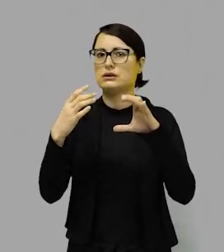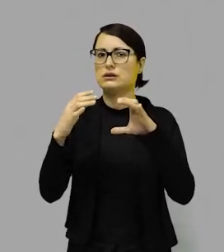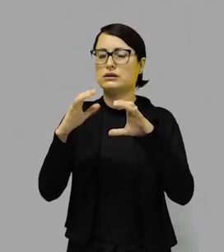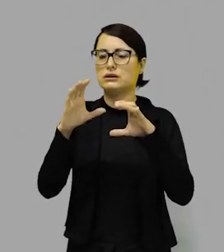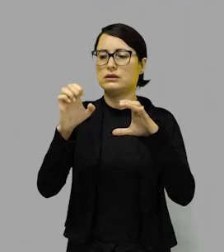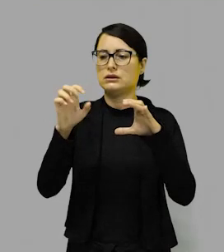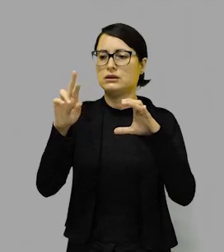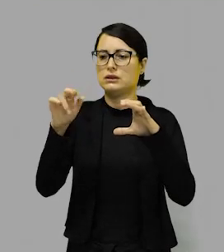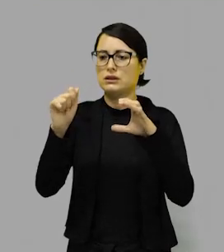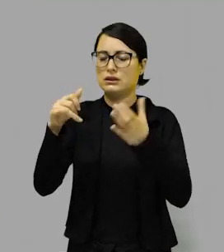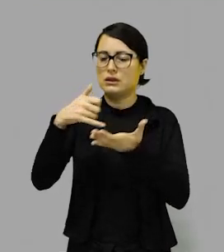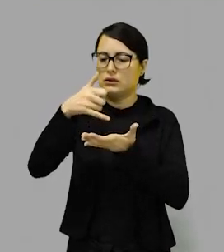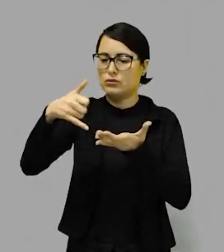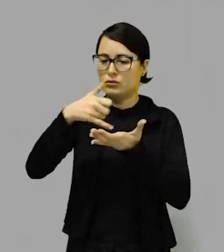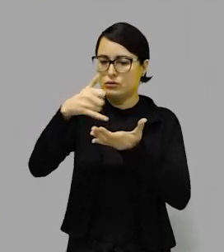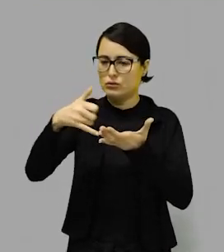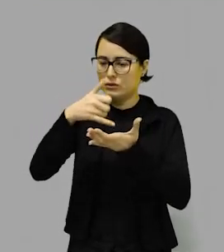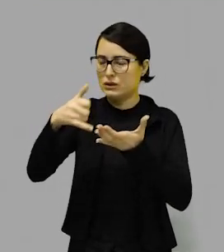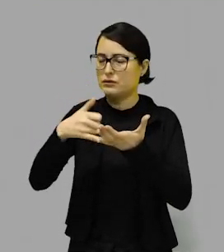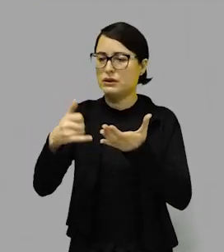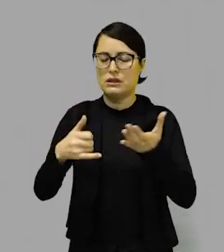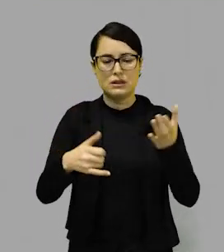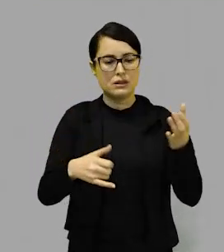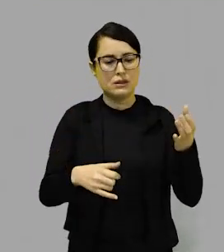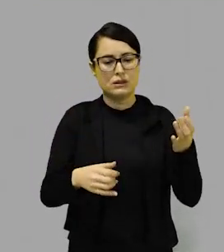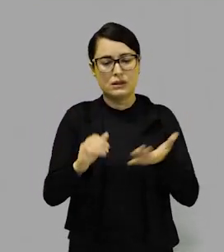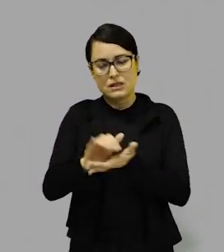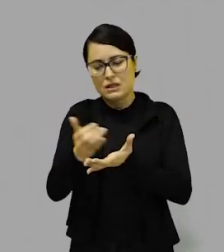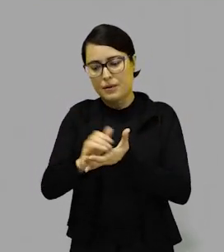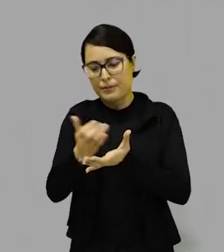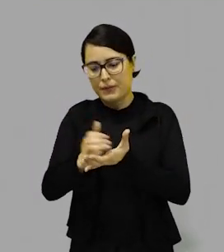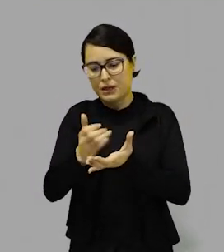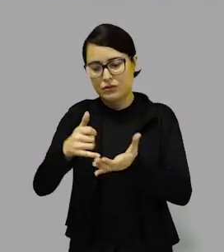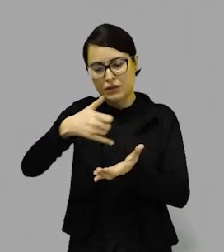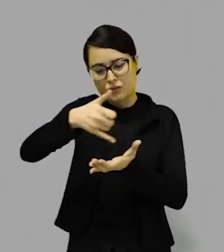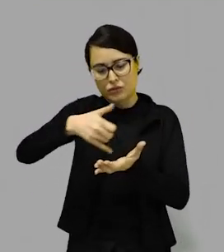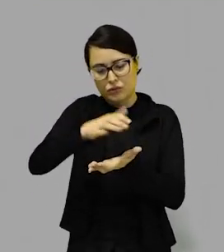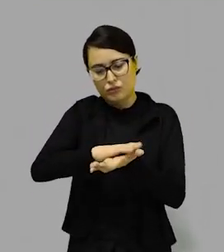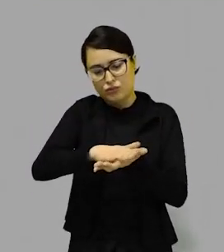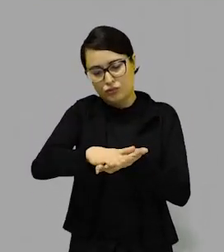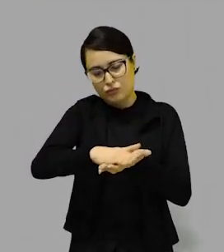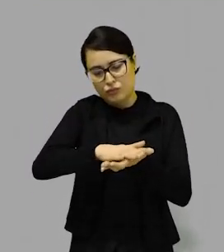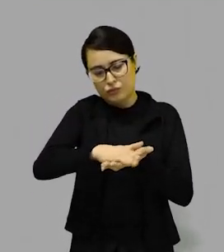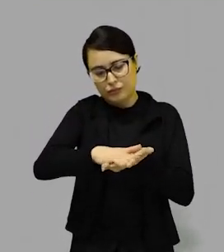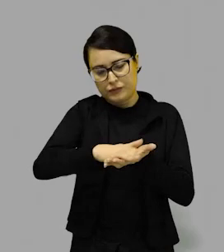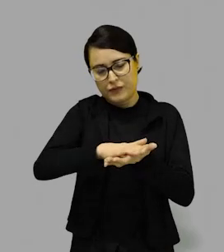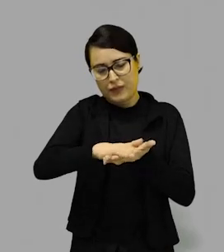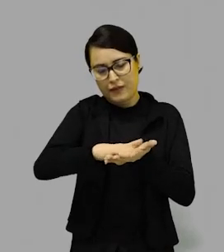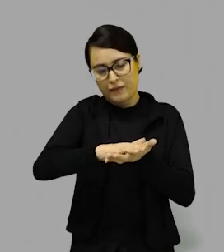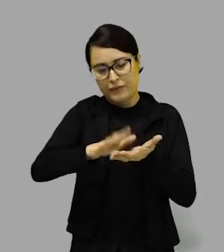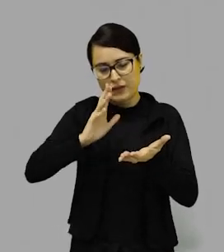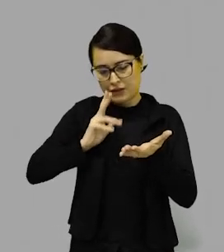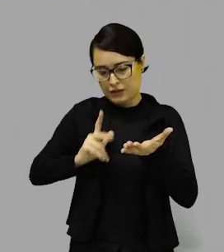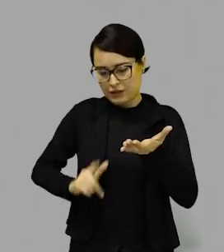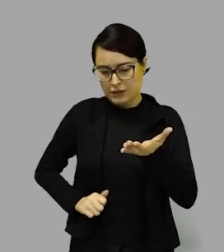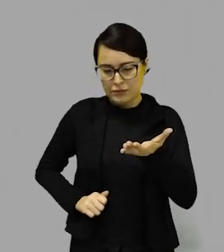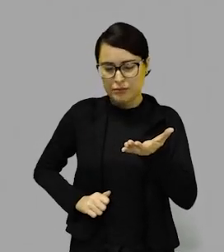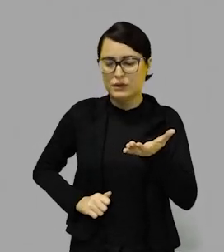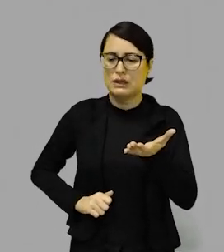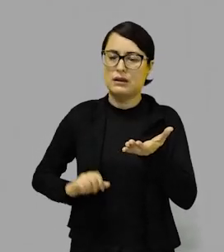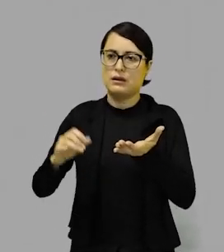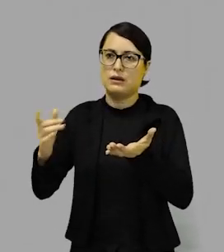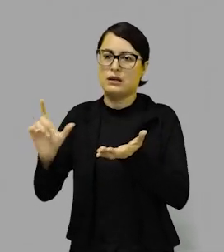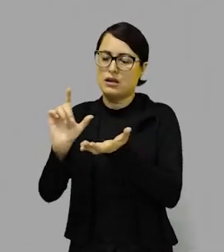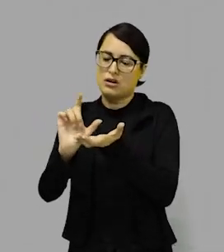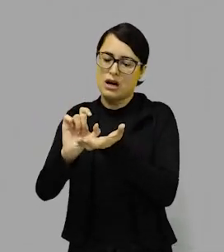você sabe que quando você joga sabão na gordura, o que acontece? Ela vai ser dissolvida, vai limpar a sua mão. Imagina se você jogar